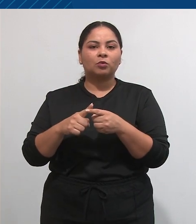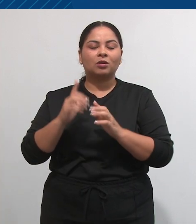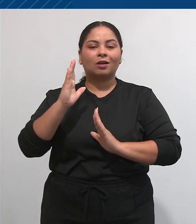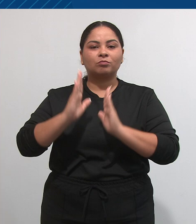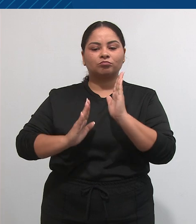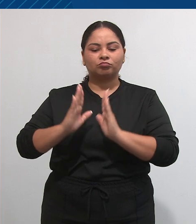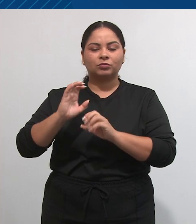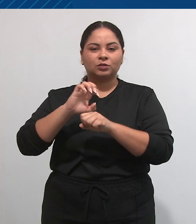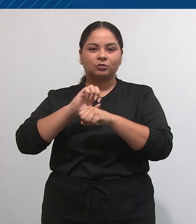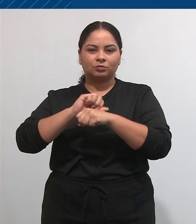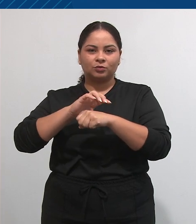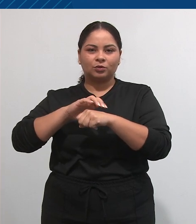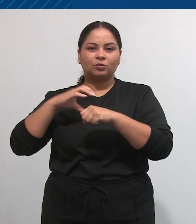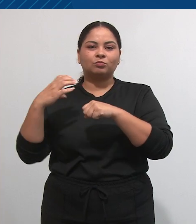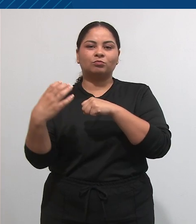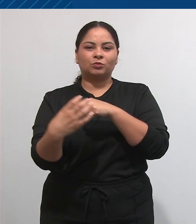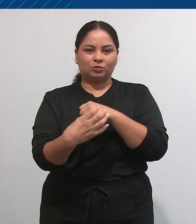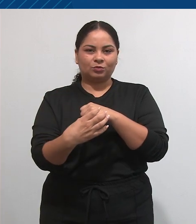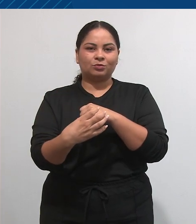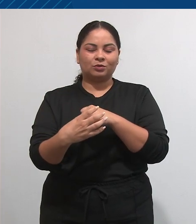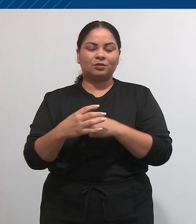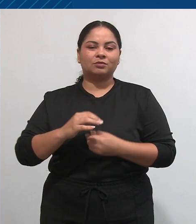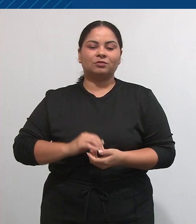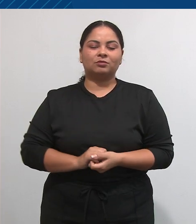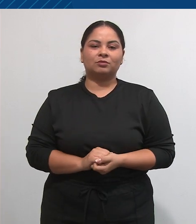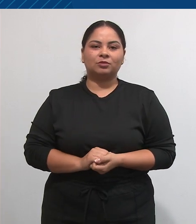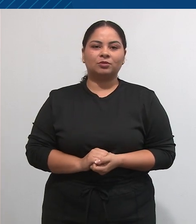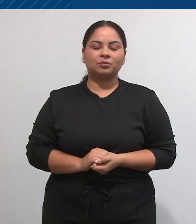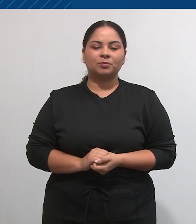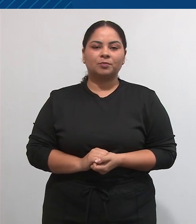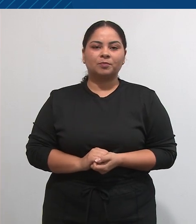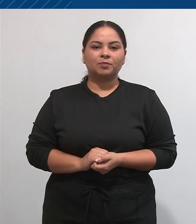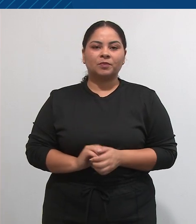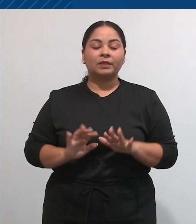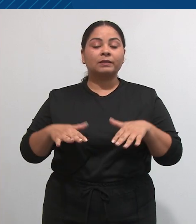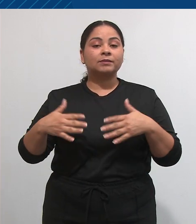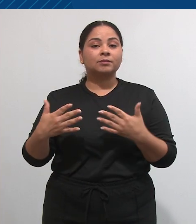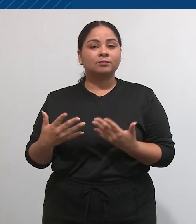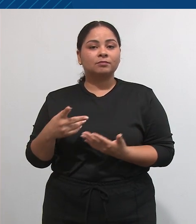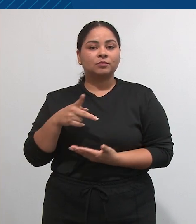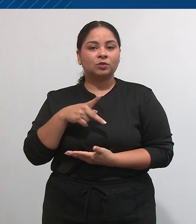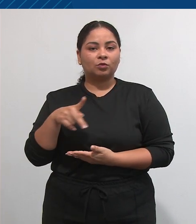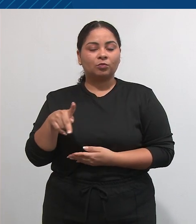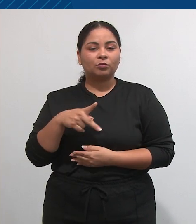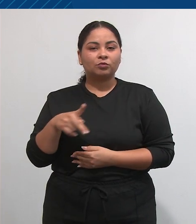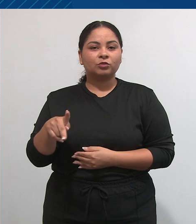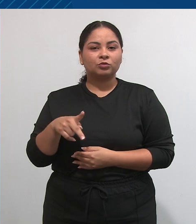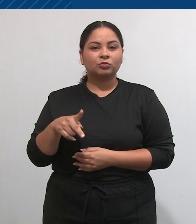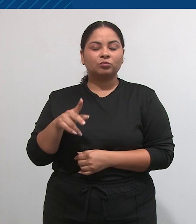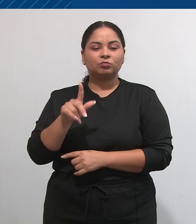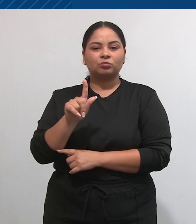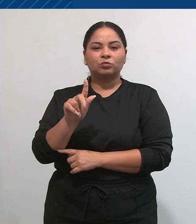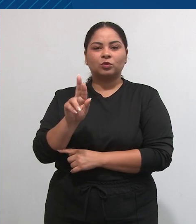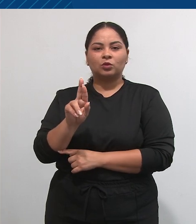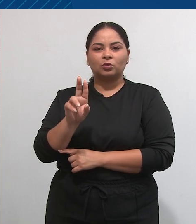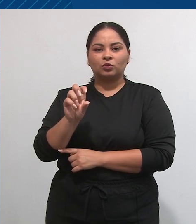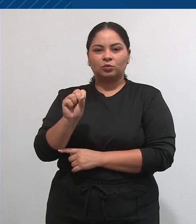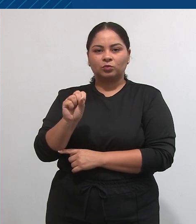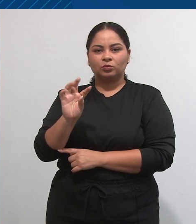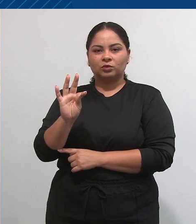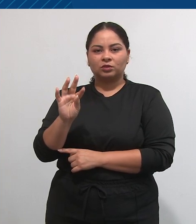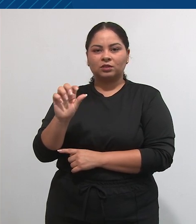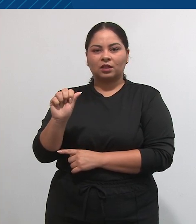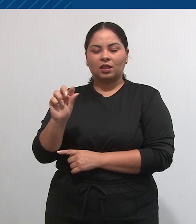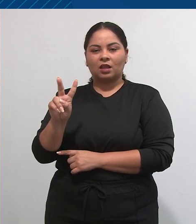está enfrentando. E quem me orientou a utilizar foi o professor Gustavo